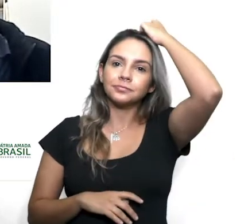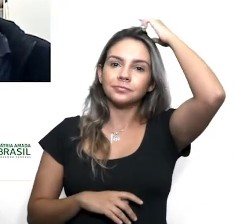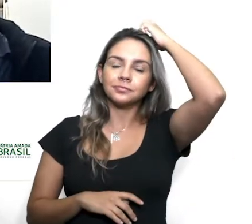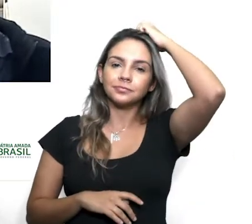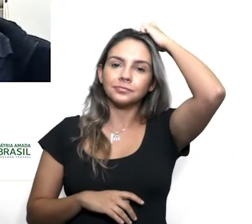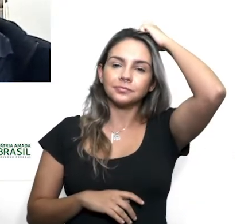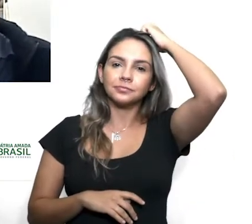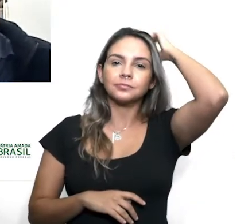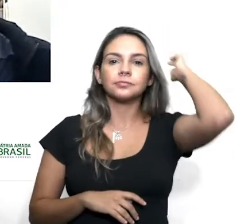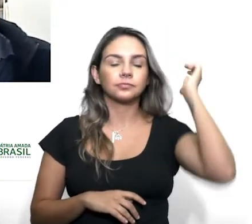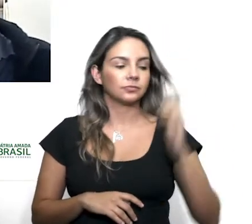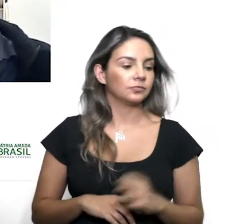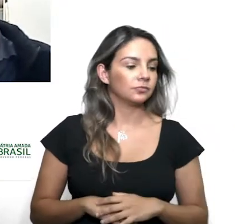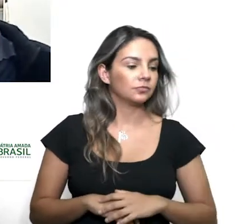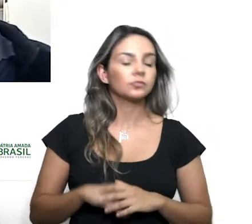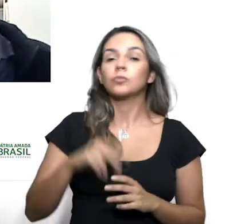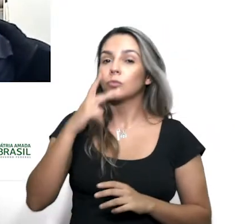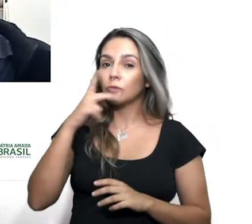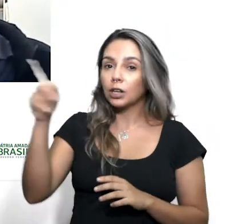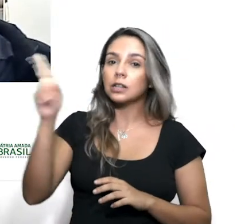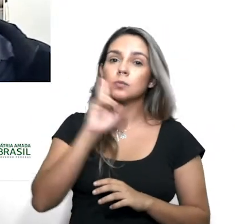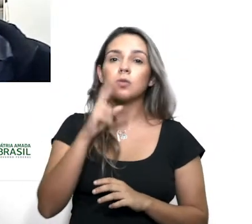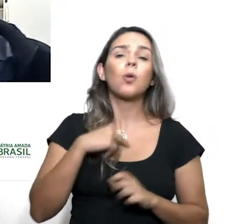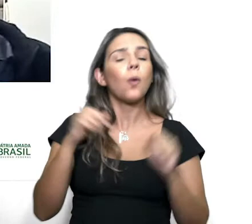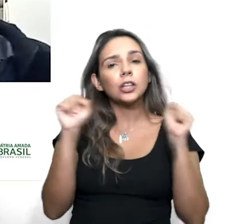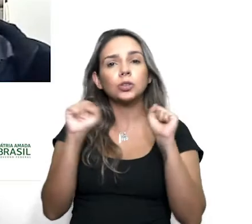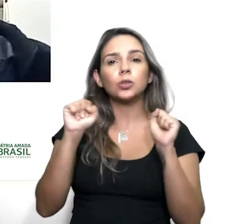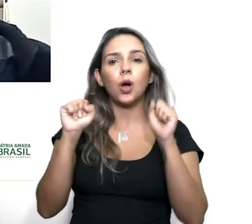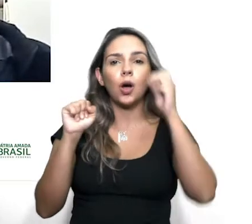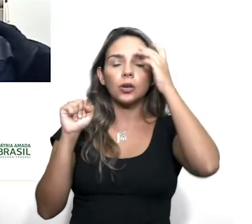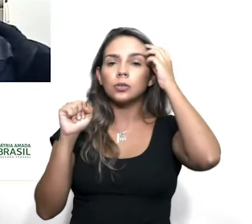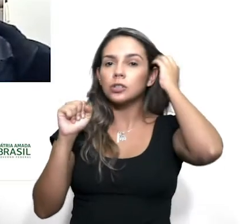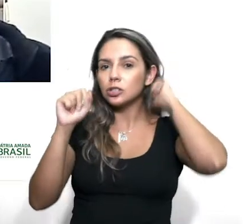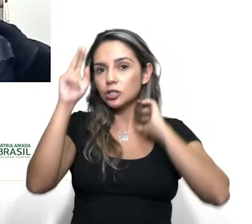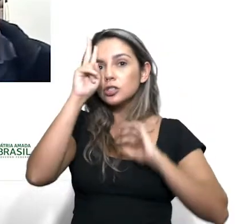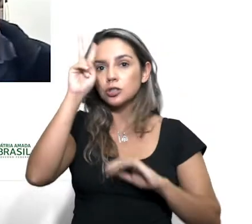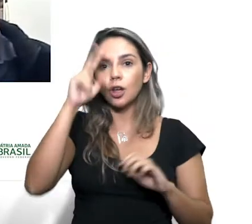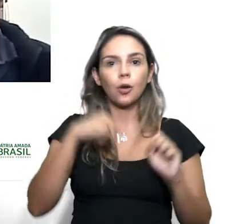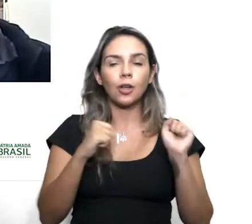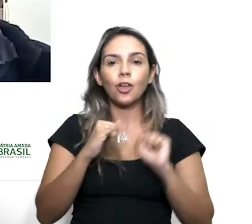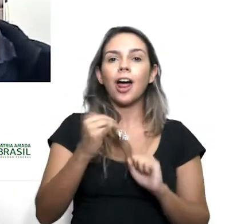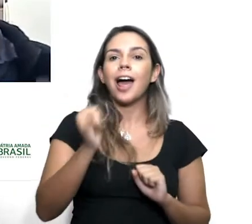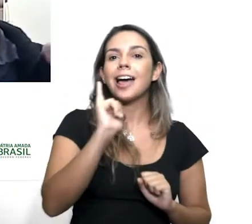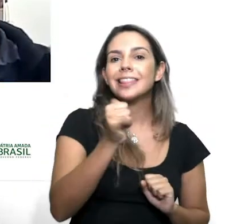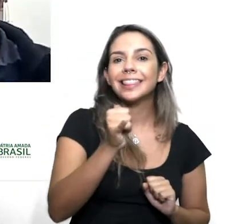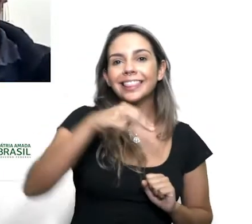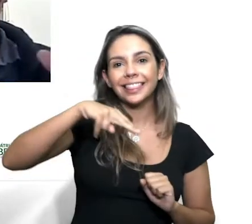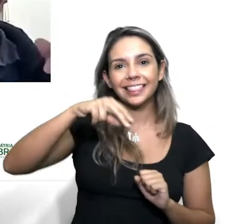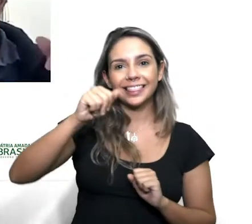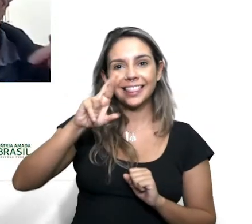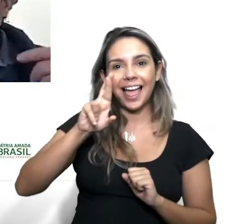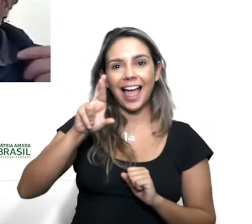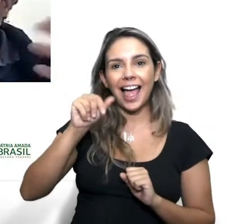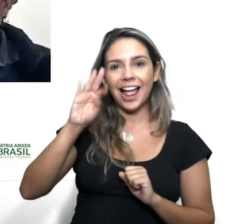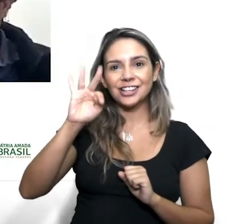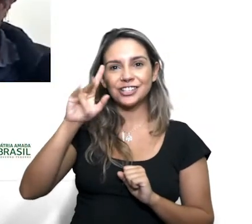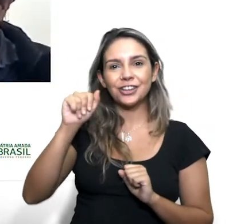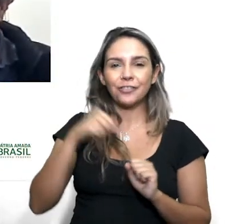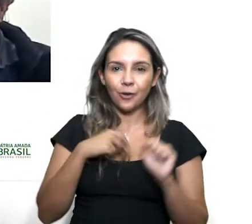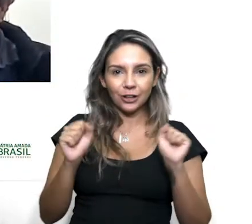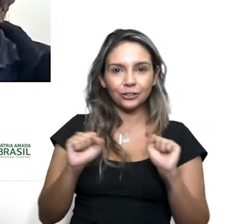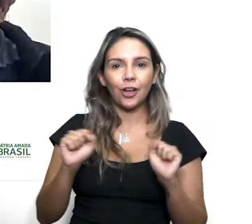eu adoro histórias, quer dizer, a narrativa é uma coisa hipnótica, não é? Não é por acaso que as